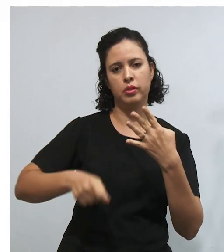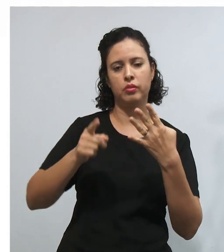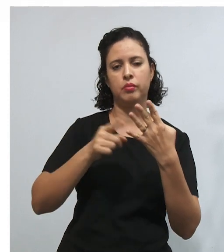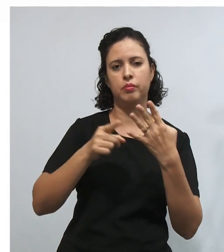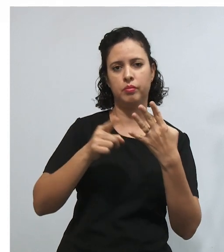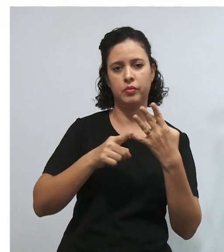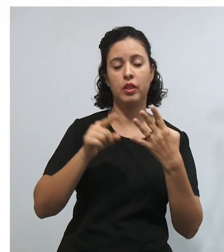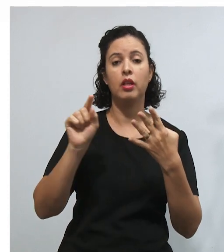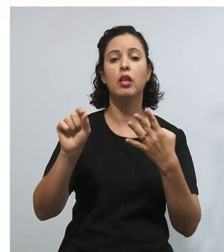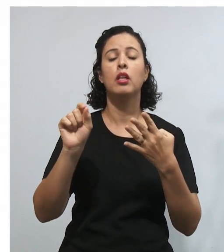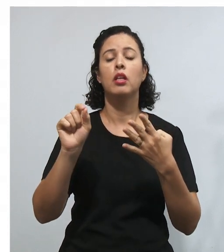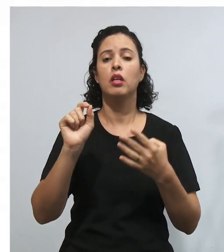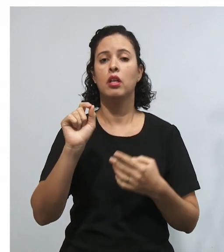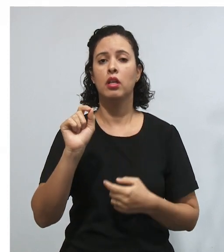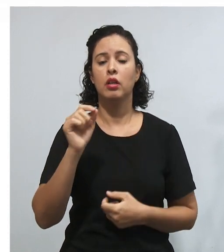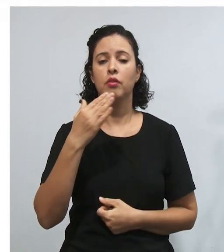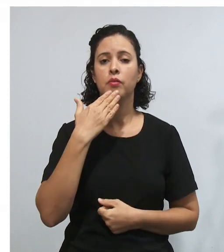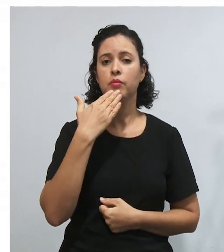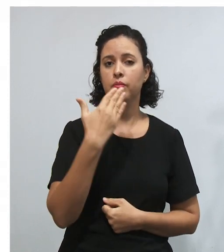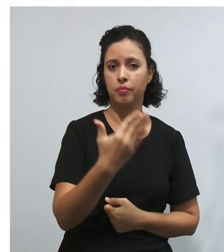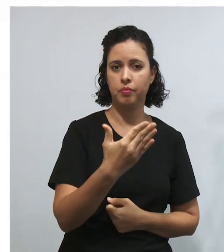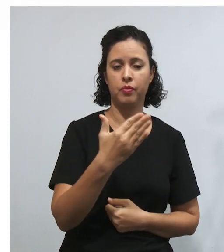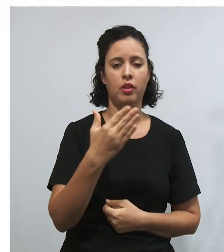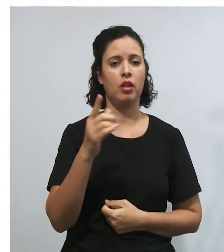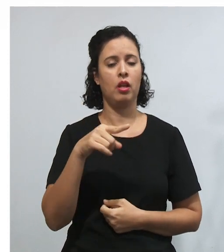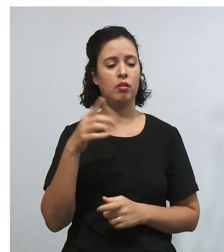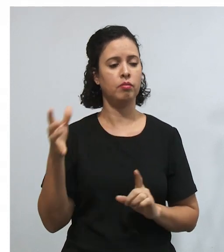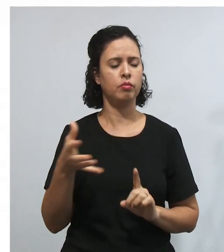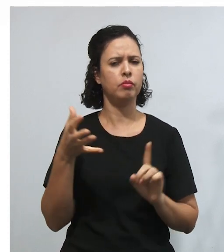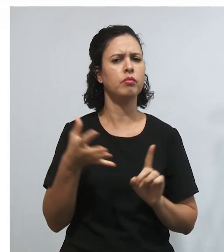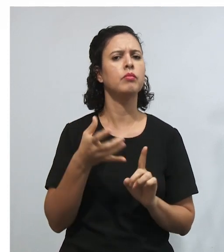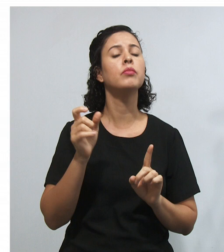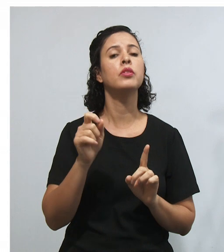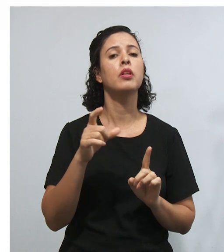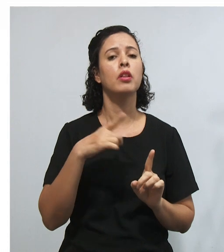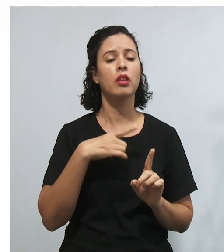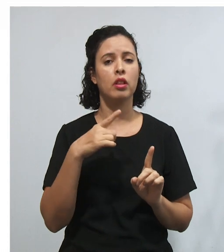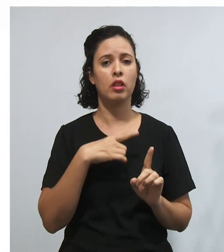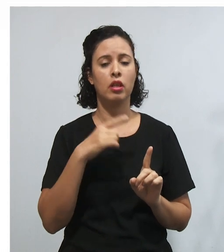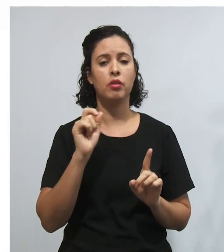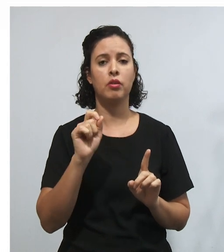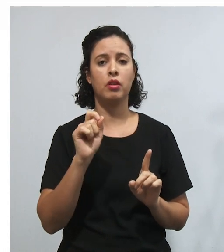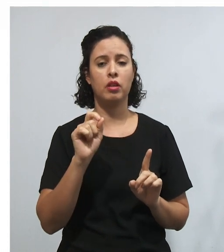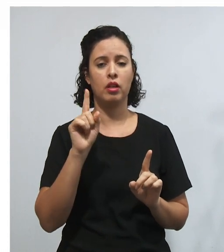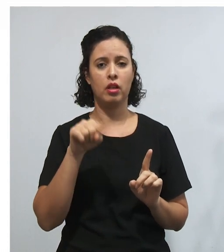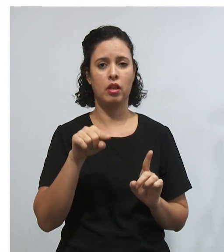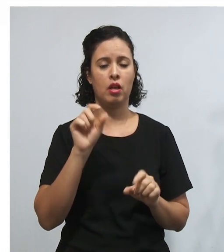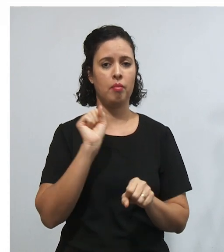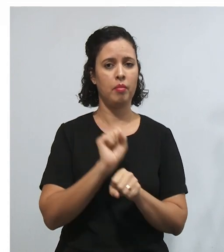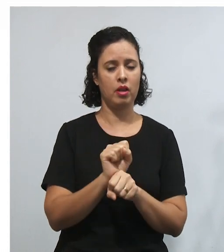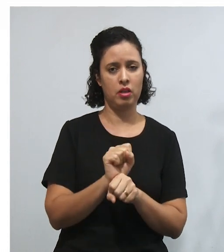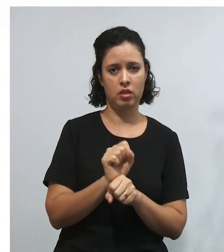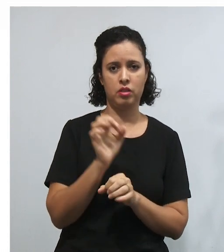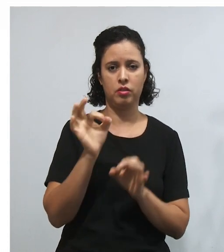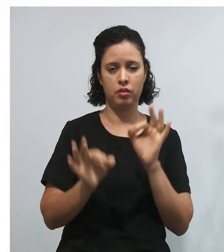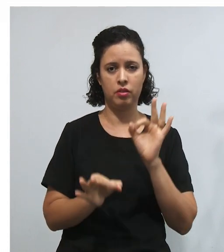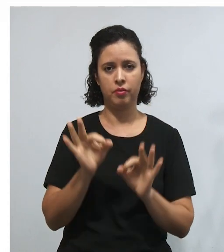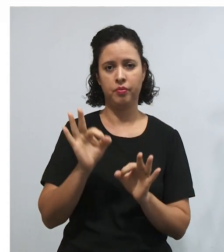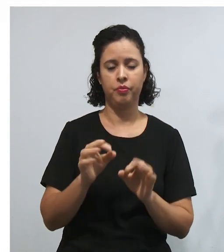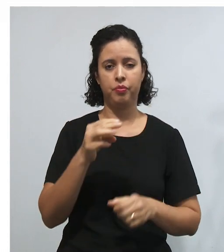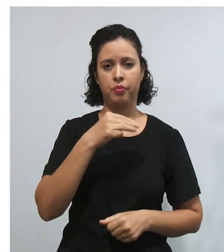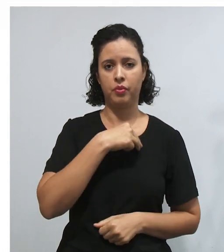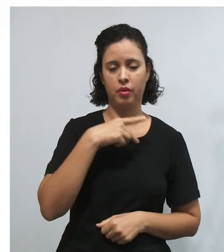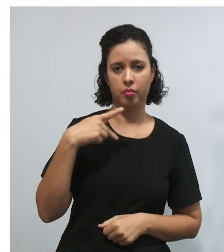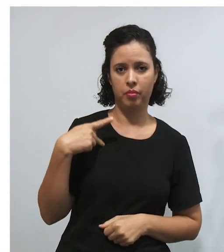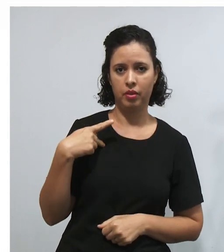juiz, né? O juiz, ele de fato, ele precisa ser provocado, tá? Porque existe o princípio da inércia da jurisdição, tá? Enquanto